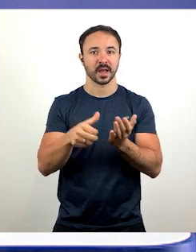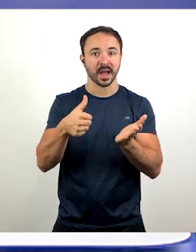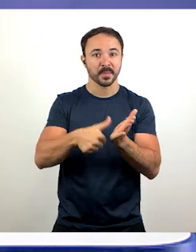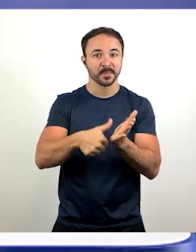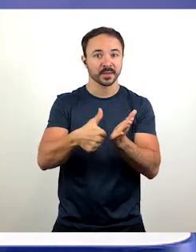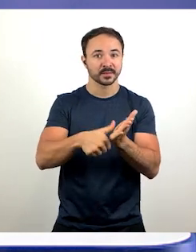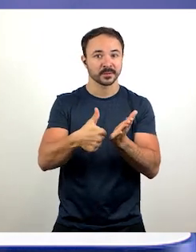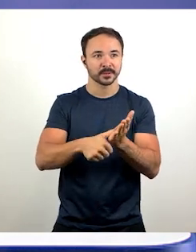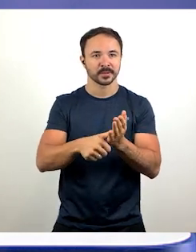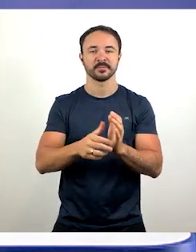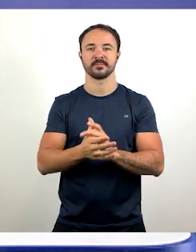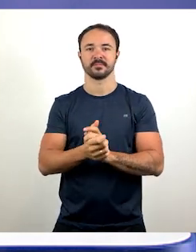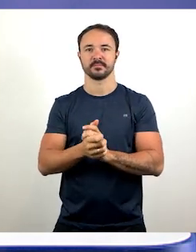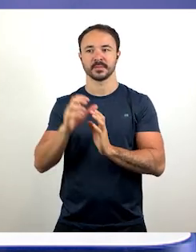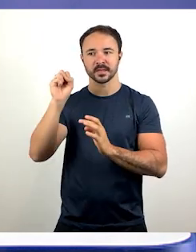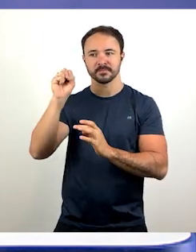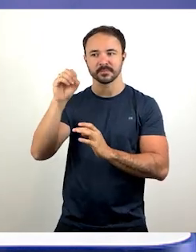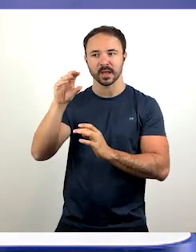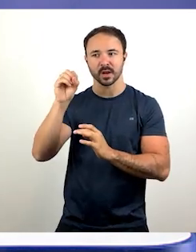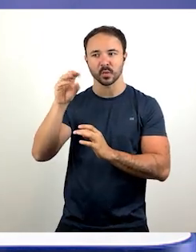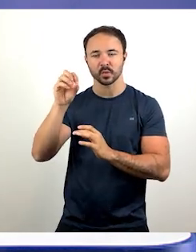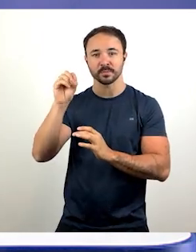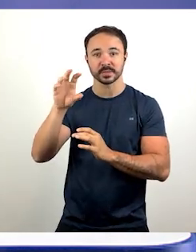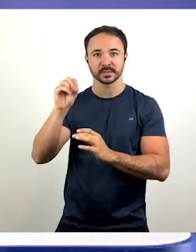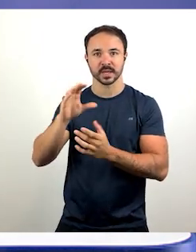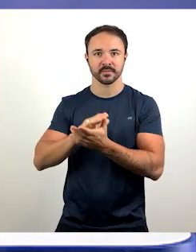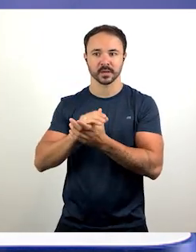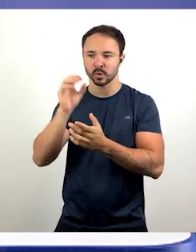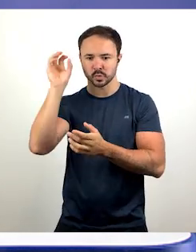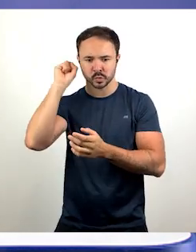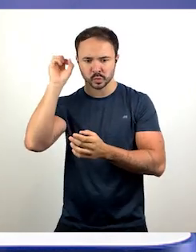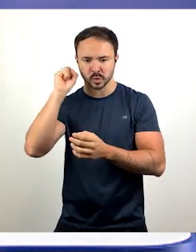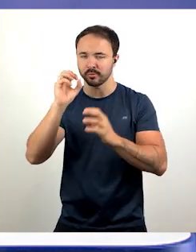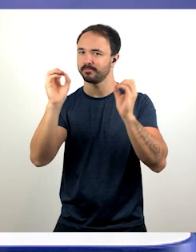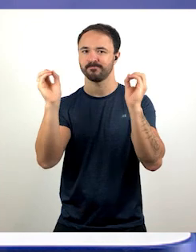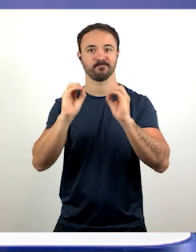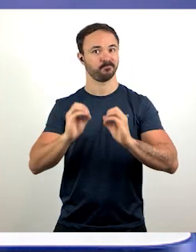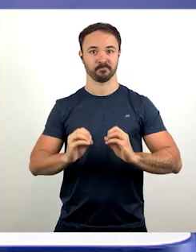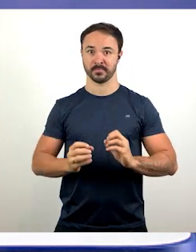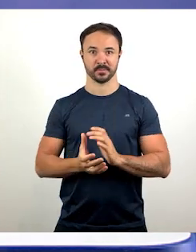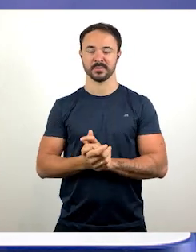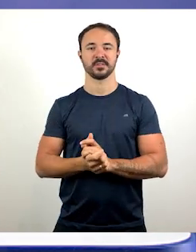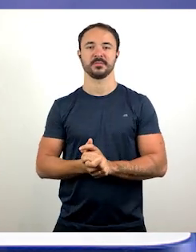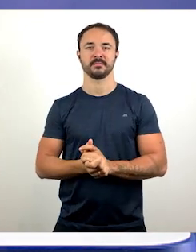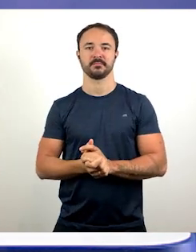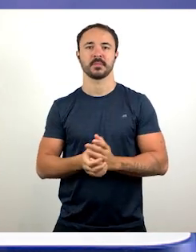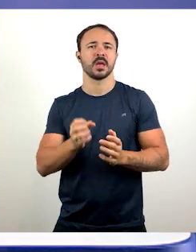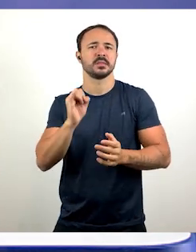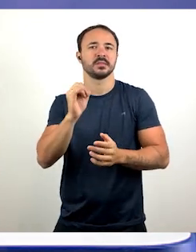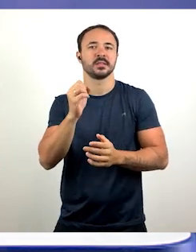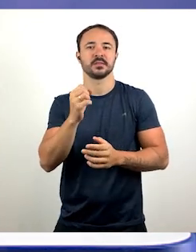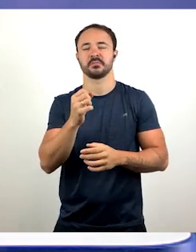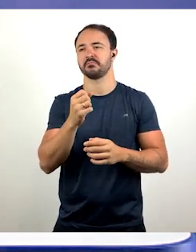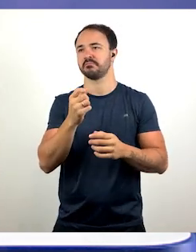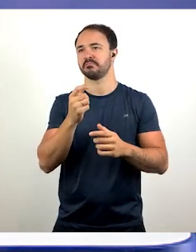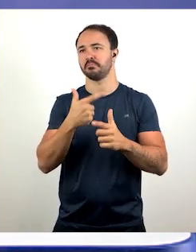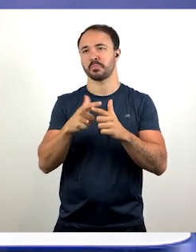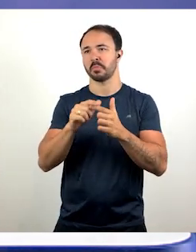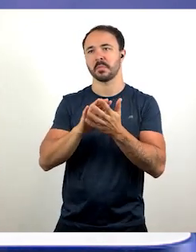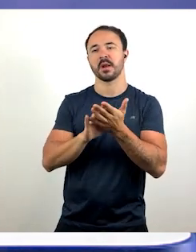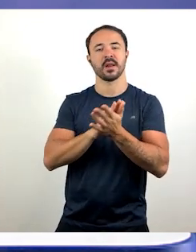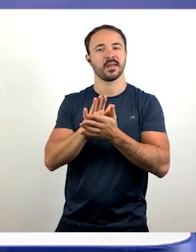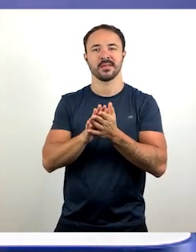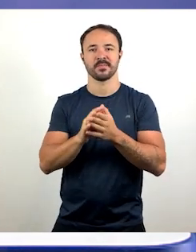apertavam esse botão e aí o LED acendia sem fazer barulho. Se não tivesse essa necessidade, nós podemos